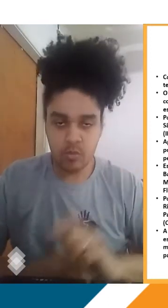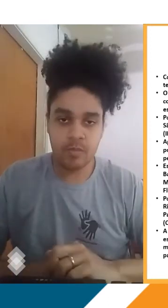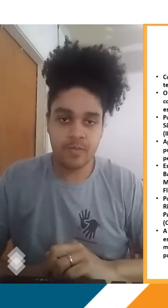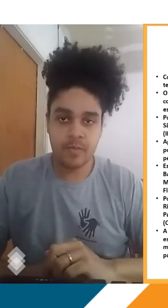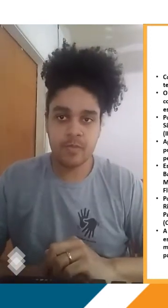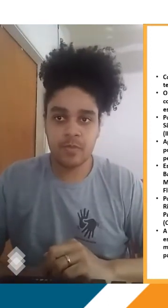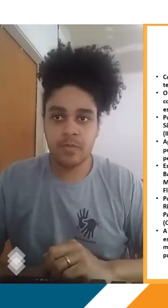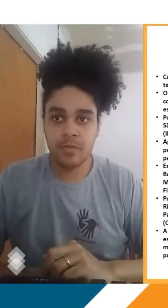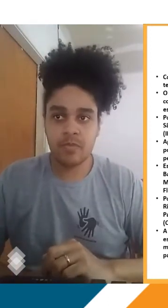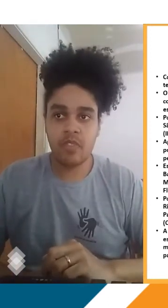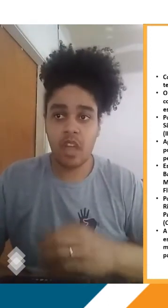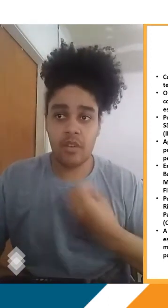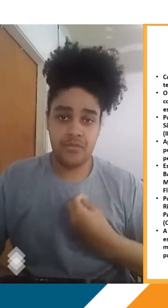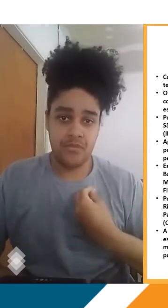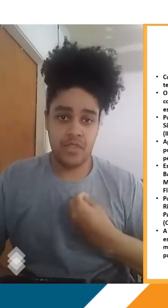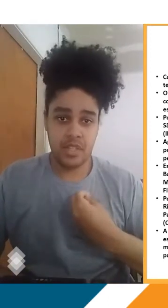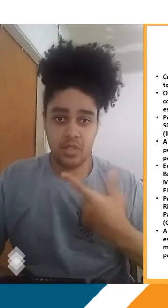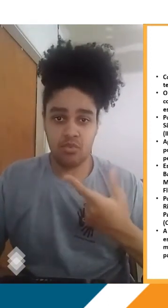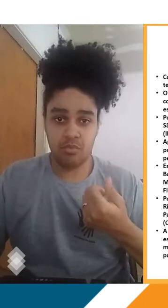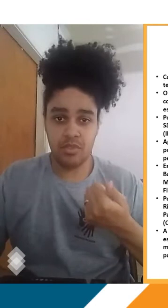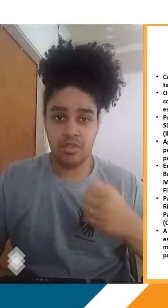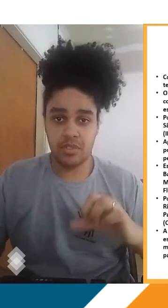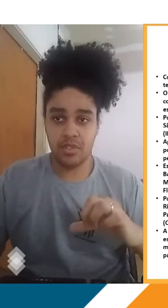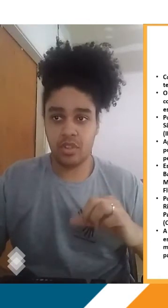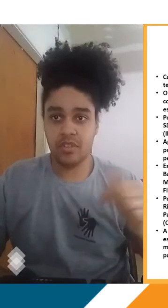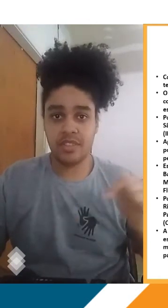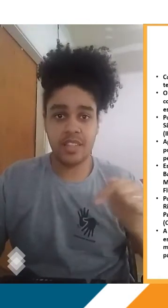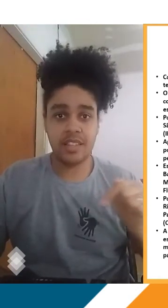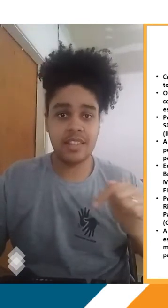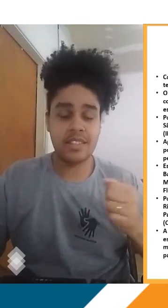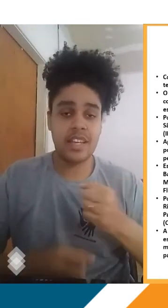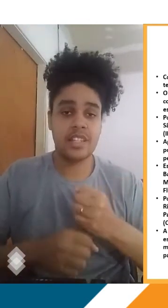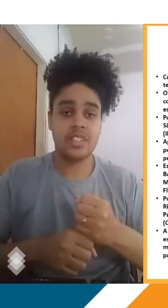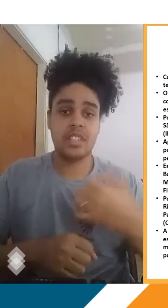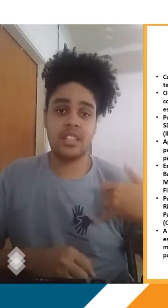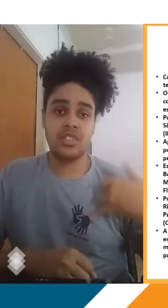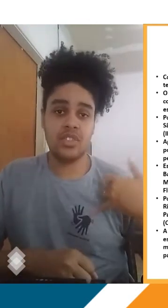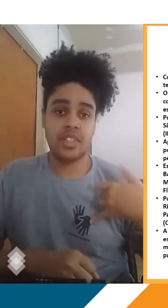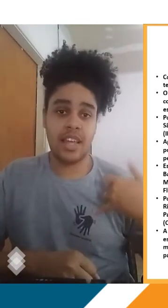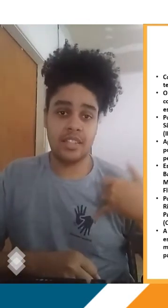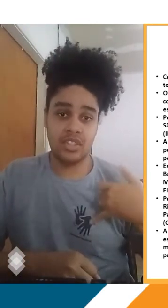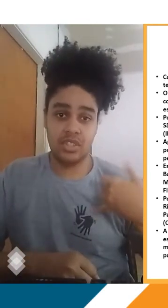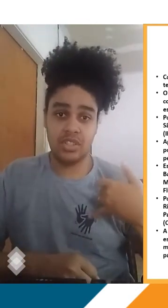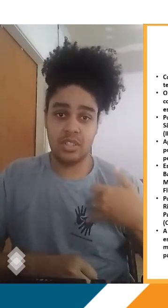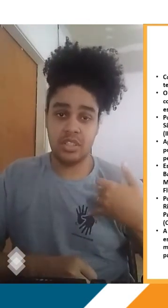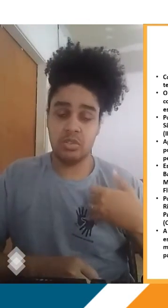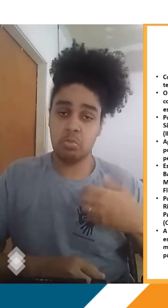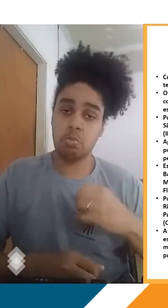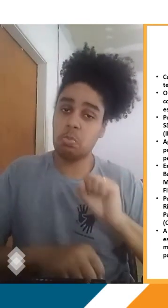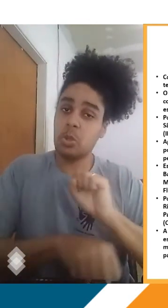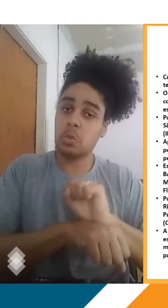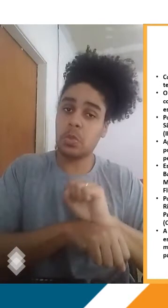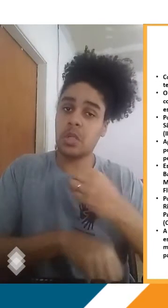2001 ela era de 70,5 anos e passa em 2019 para 77 anos. Na comparação entre os sexos, as mulheres